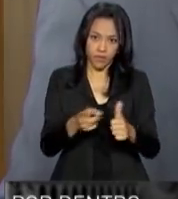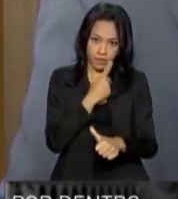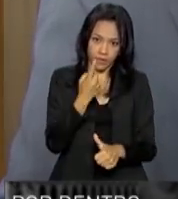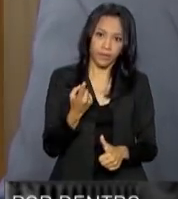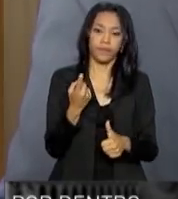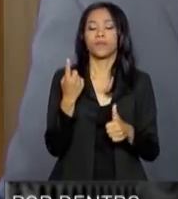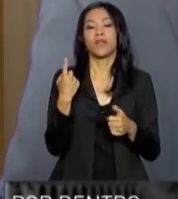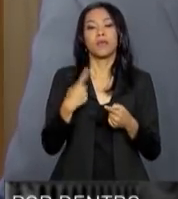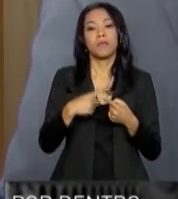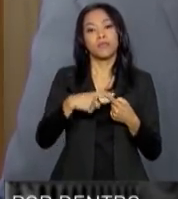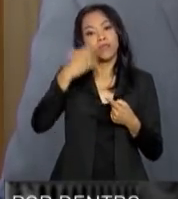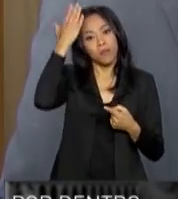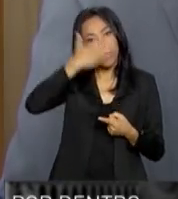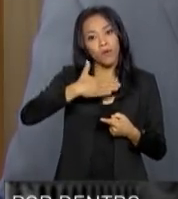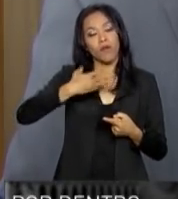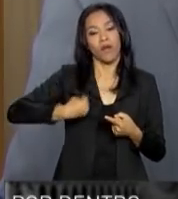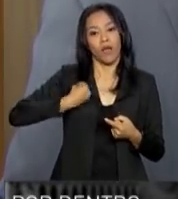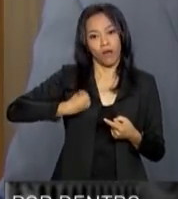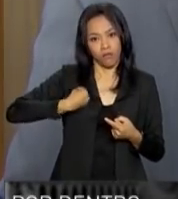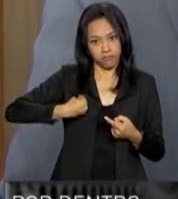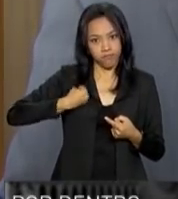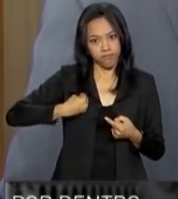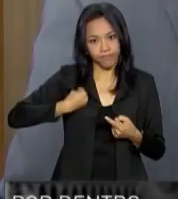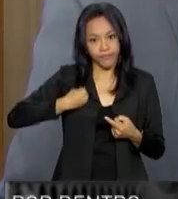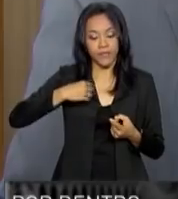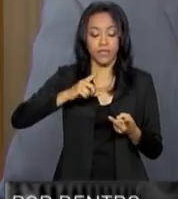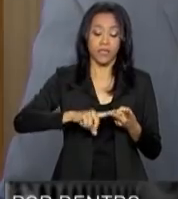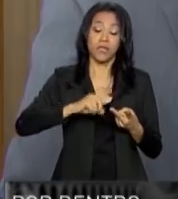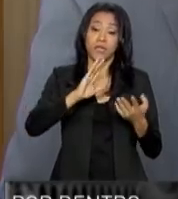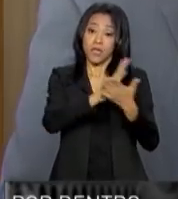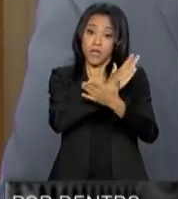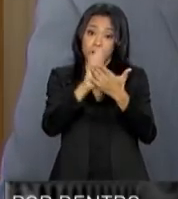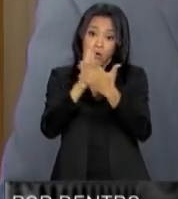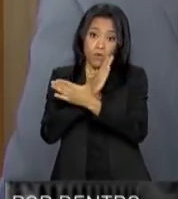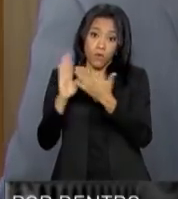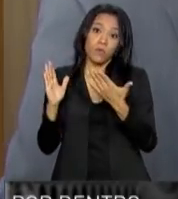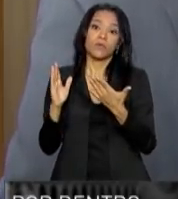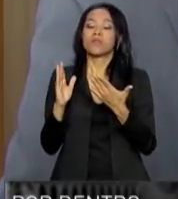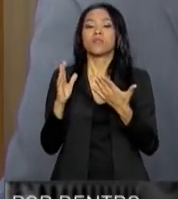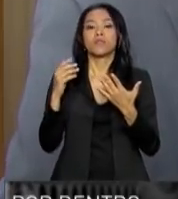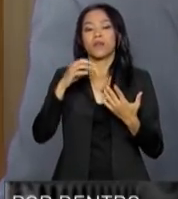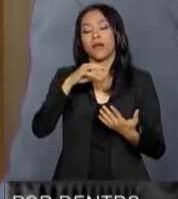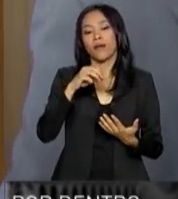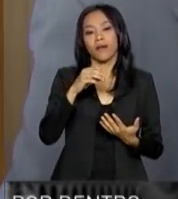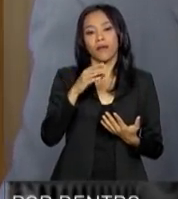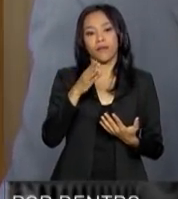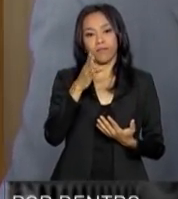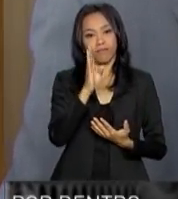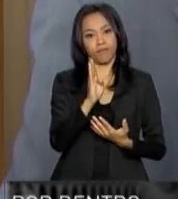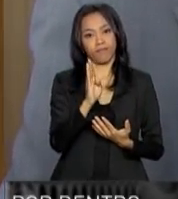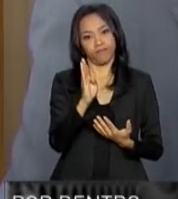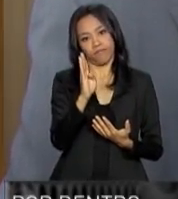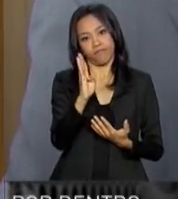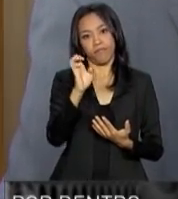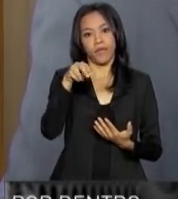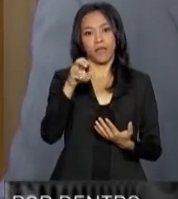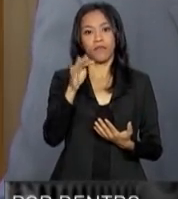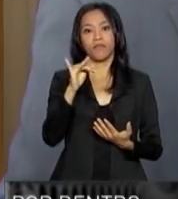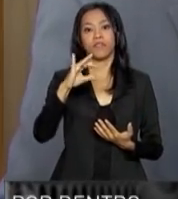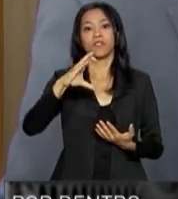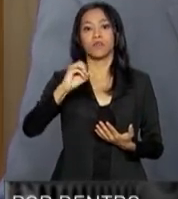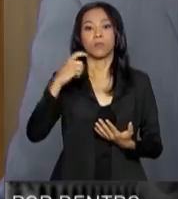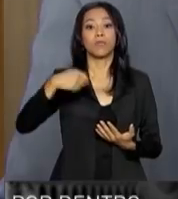processo de fé de vida e algumas vezes alguns benefícios precisam ser atualizados nossa gama de